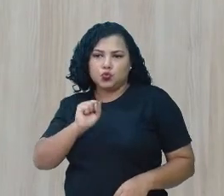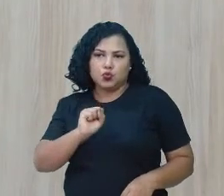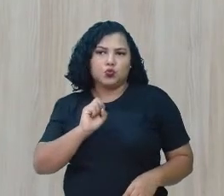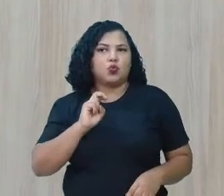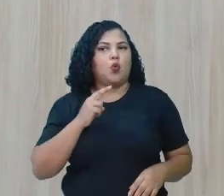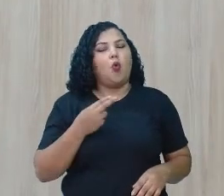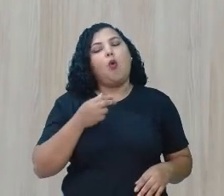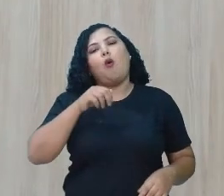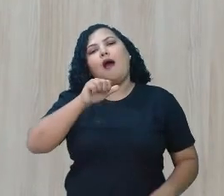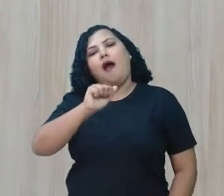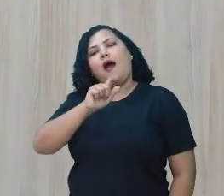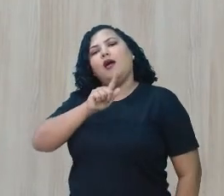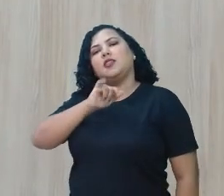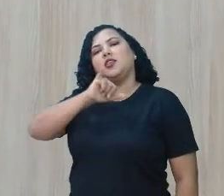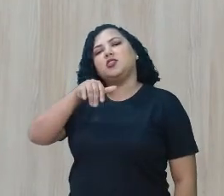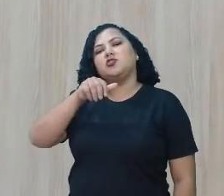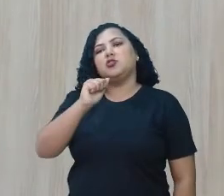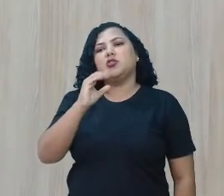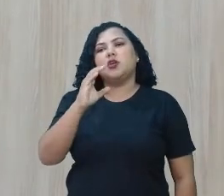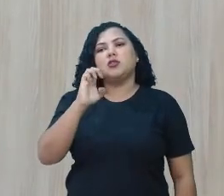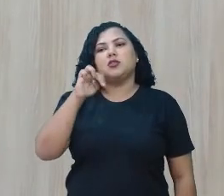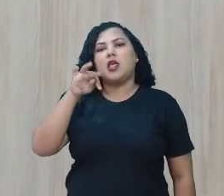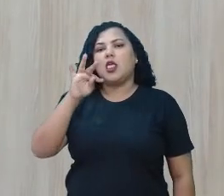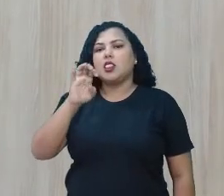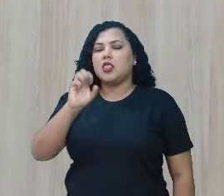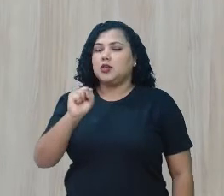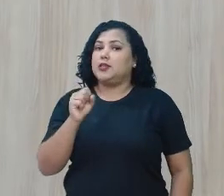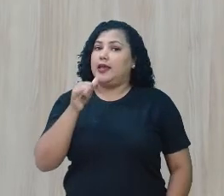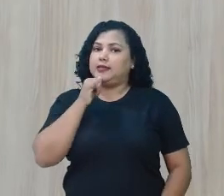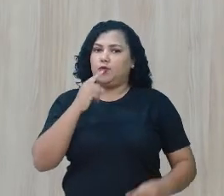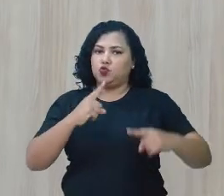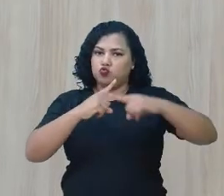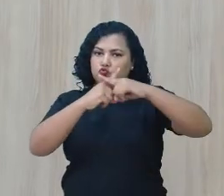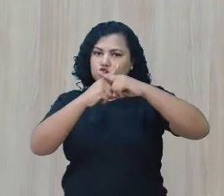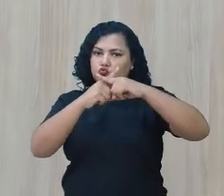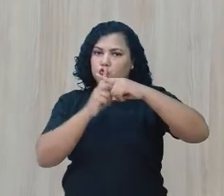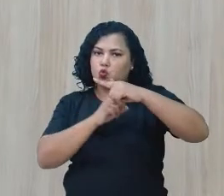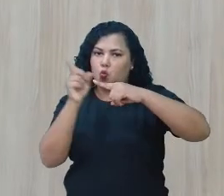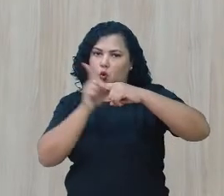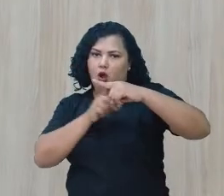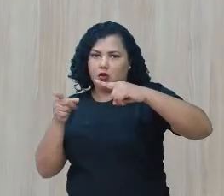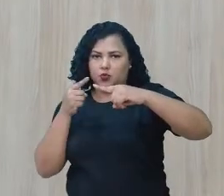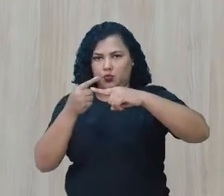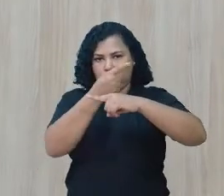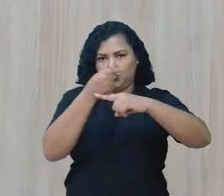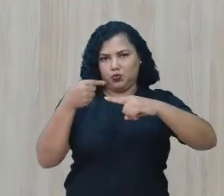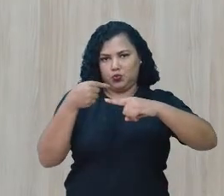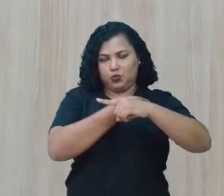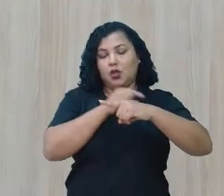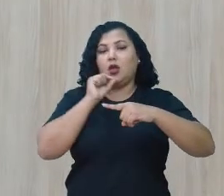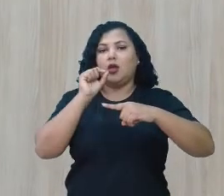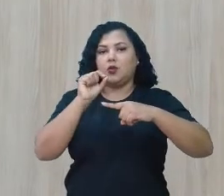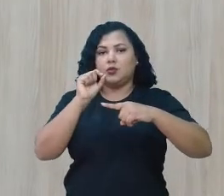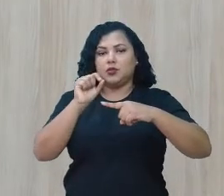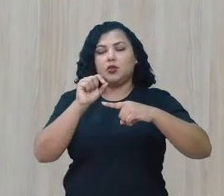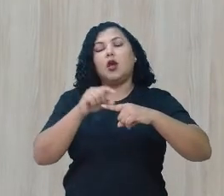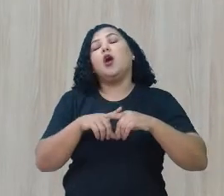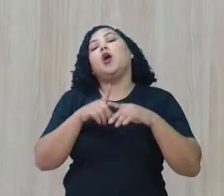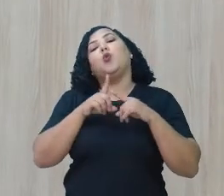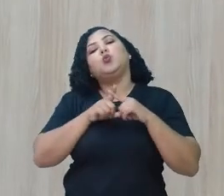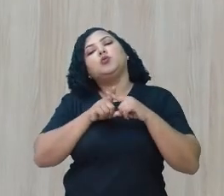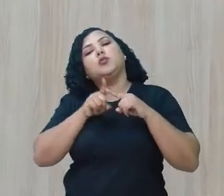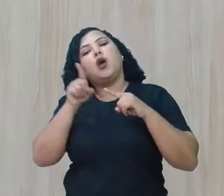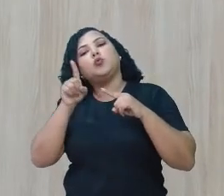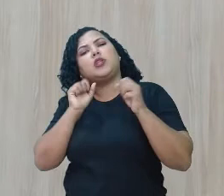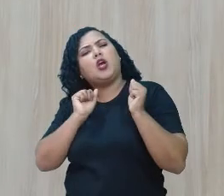adjacentes. O que são os ângulos adjacentes? Daqueles 4 lá das retas concorrentes, tá? Os ângulos adjacentes são os ângulos